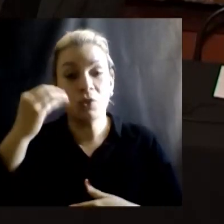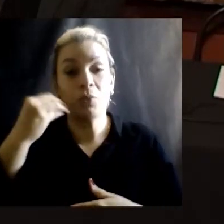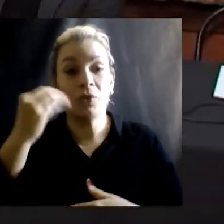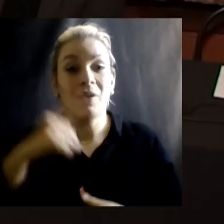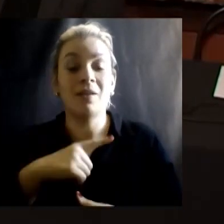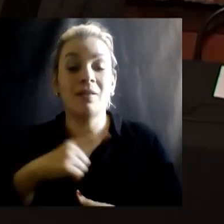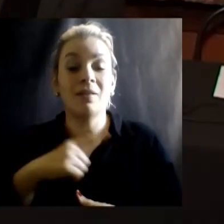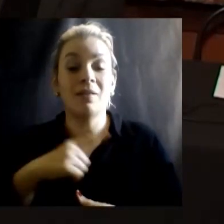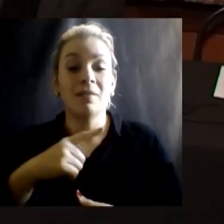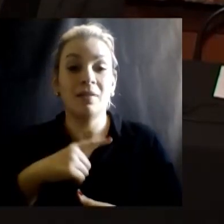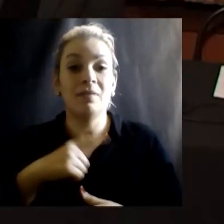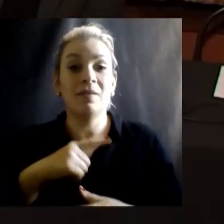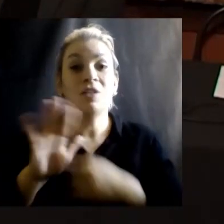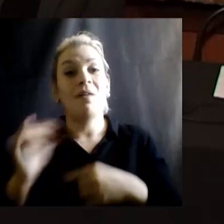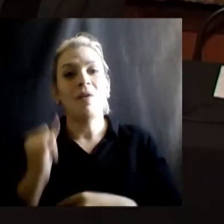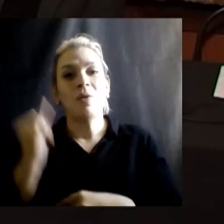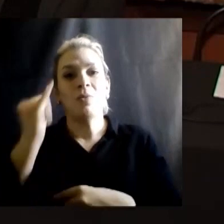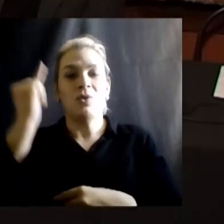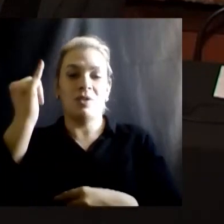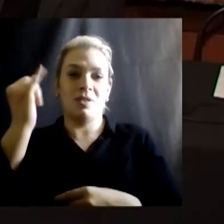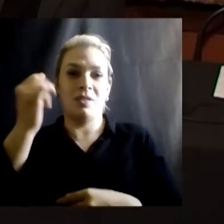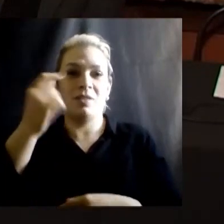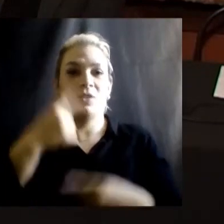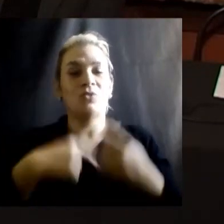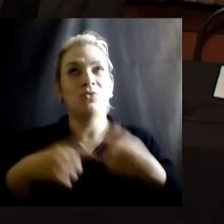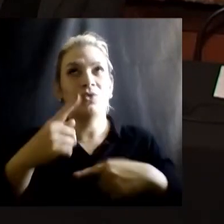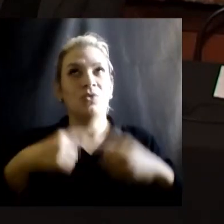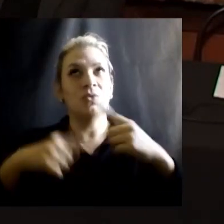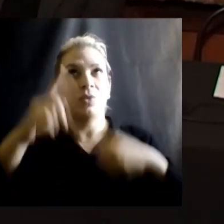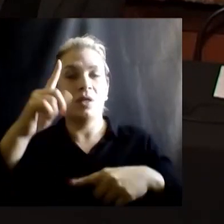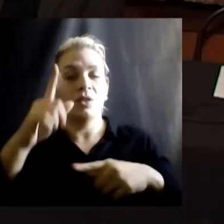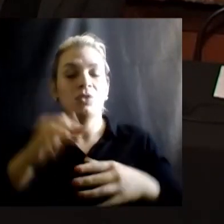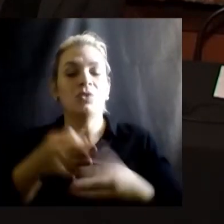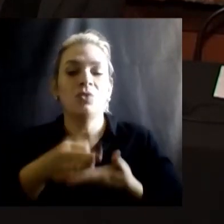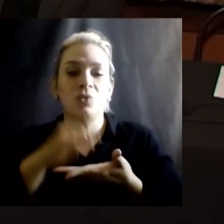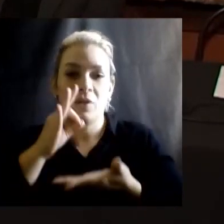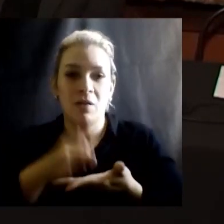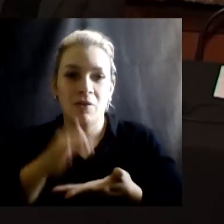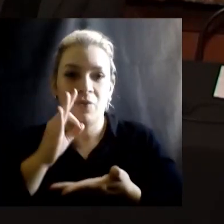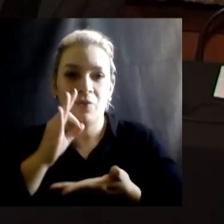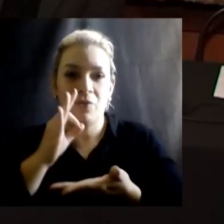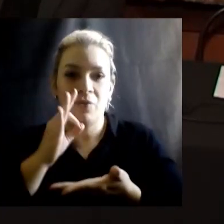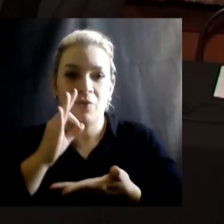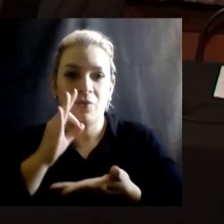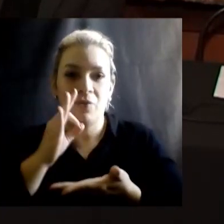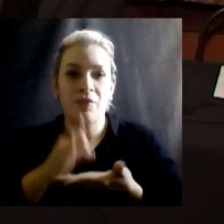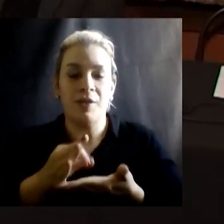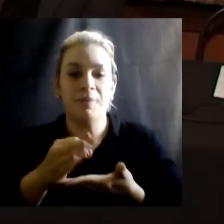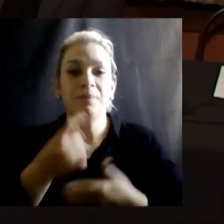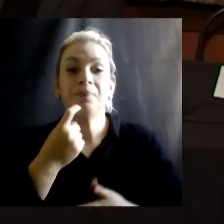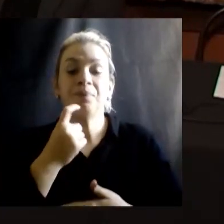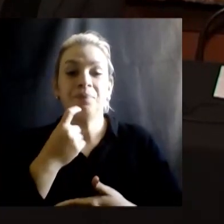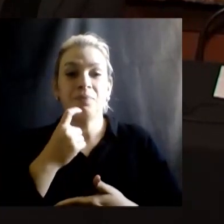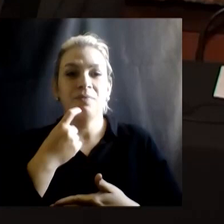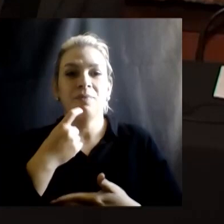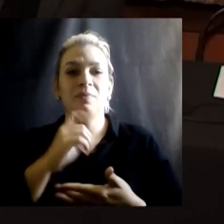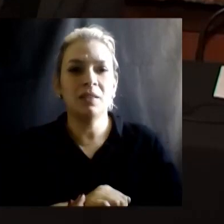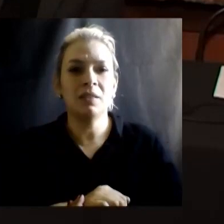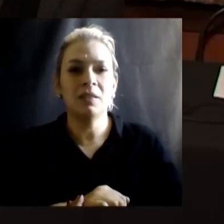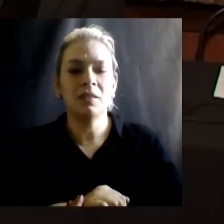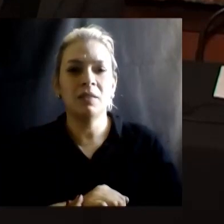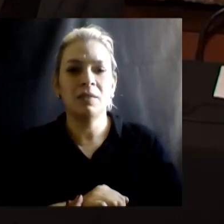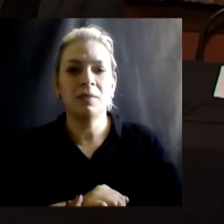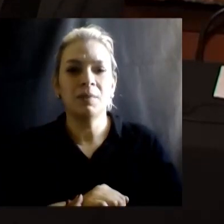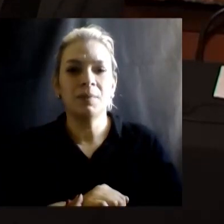para o desenvolvimento do setor cafeeiro brasileiro. Campinas abriga uma das mais importantes instituições de pesquisa agrícola do país,